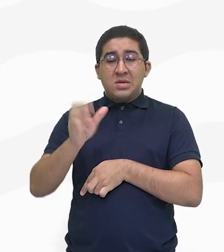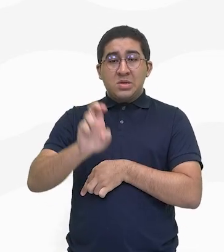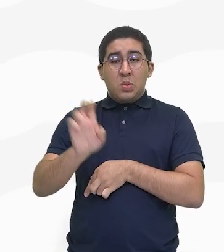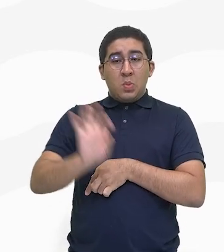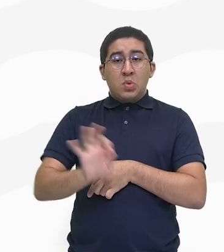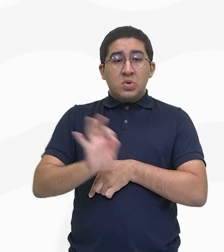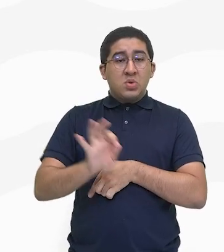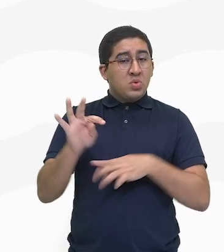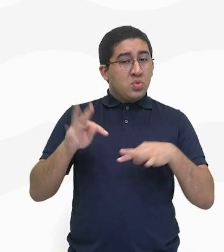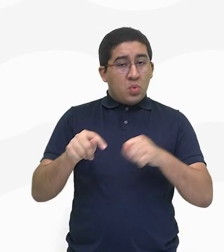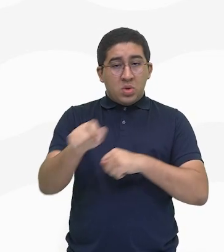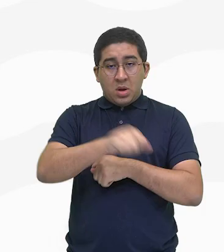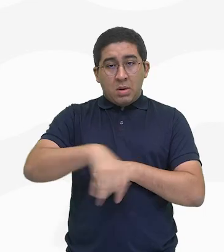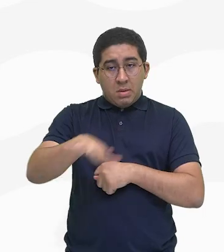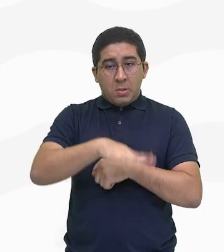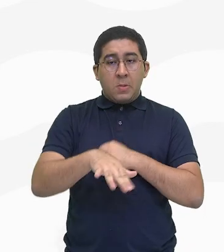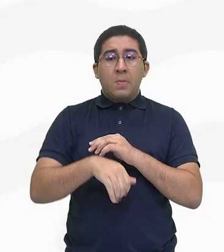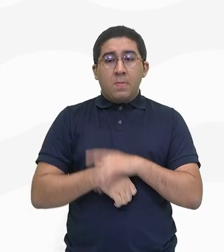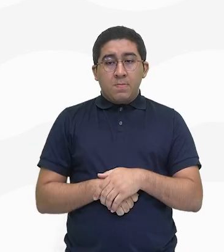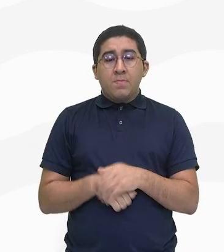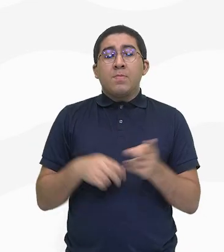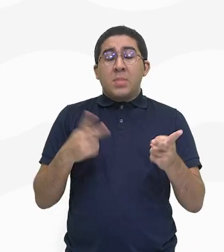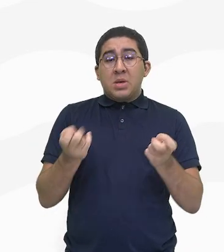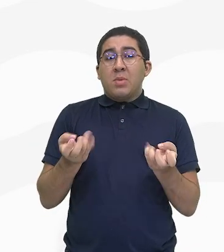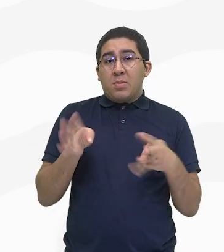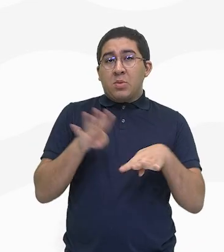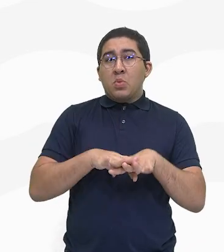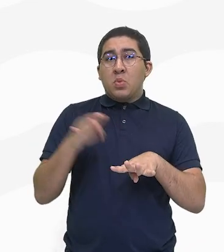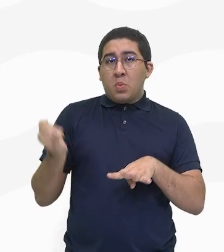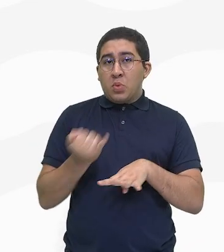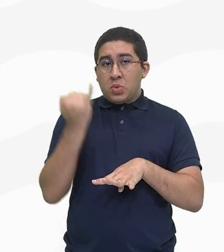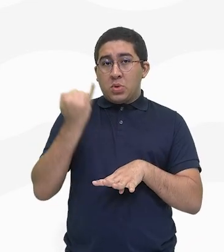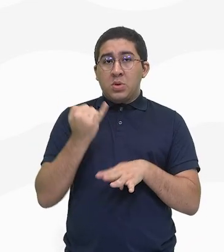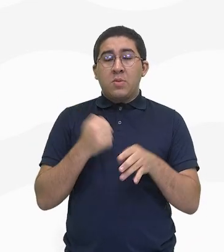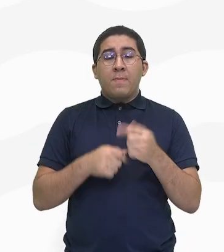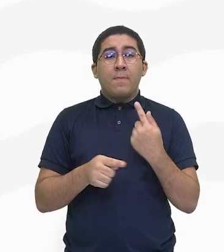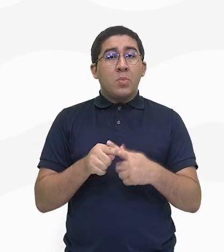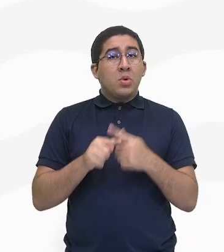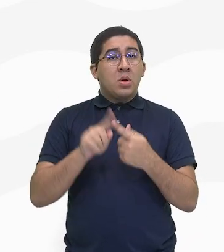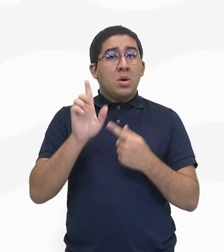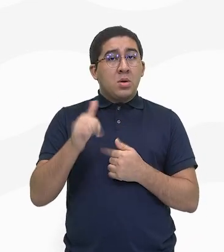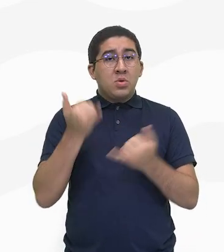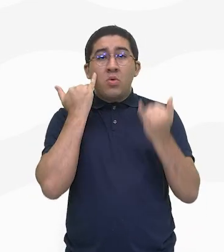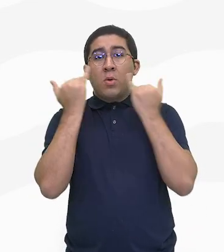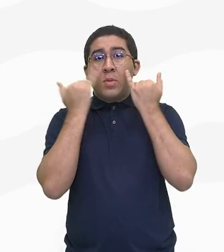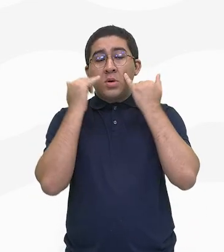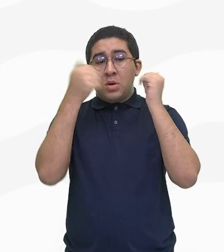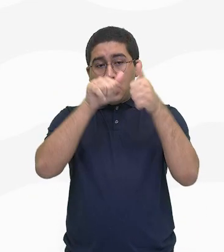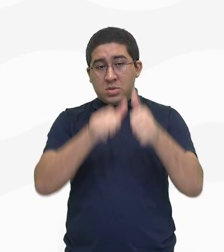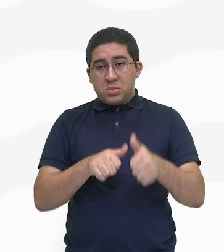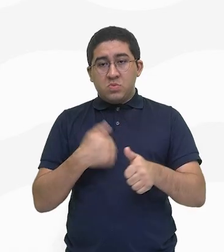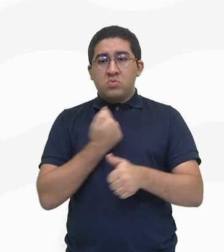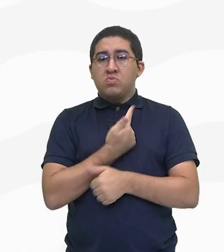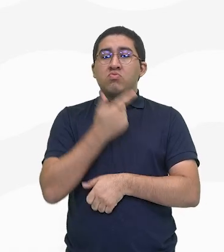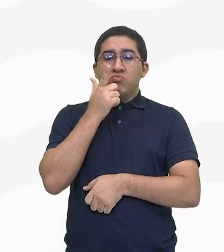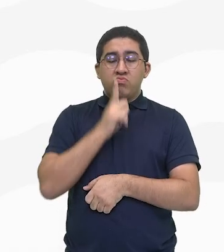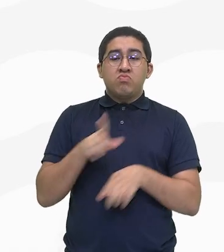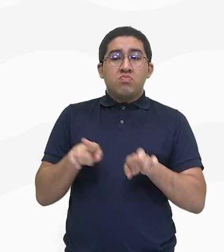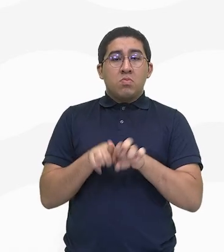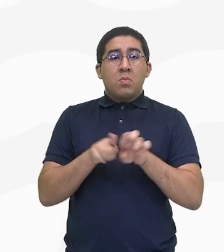na Amazônia. Olha como a matemática é importante aí, né, professora Manuela? Porque com esses dados a gente consegue, então, fazer uma análise